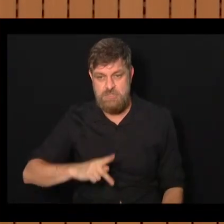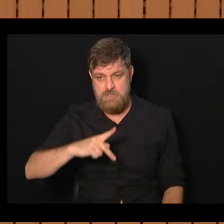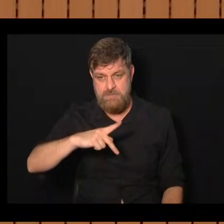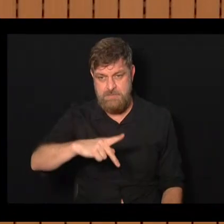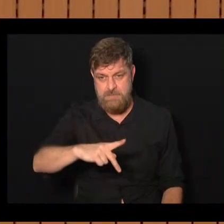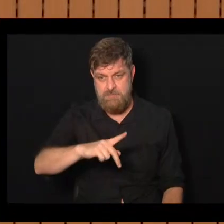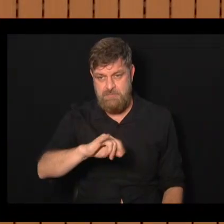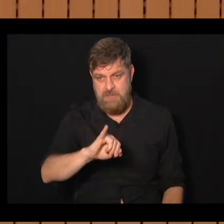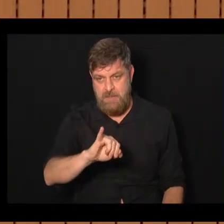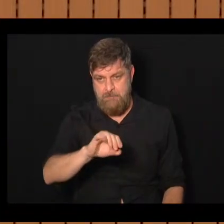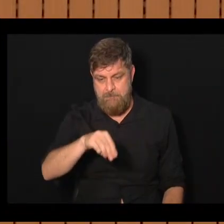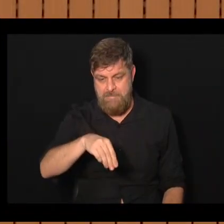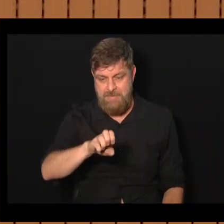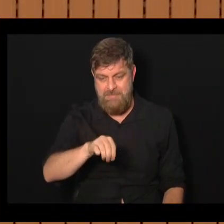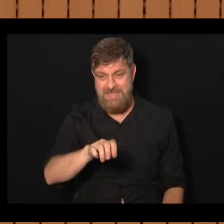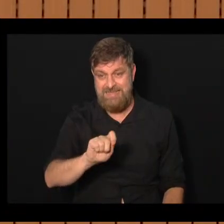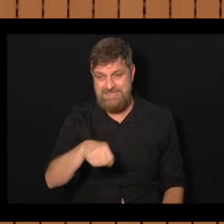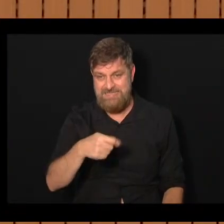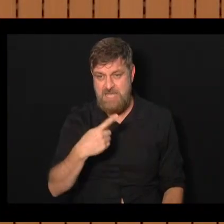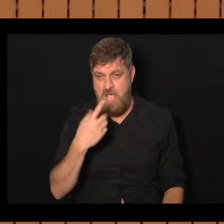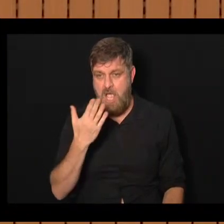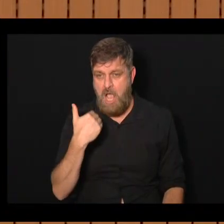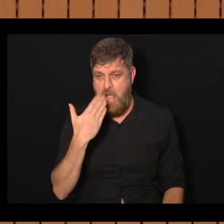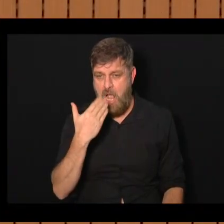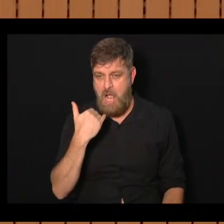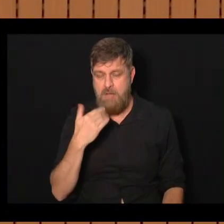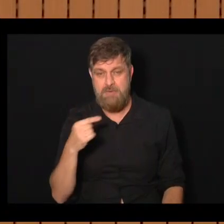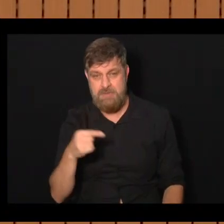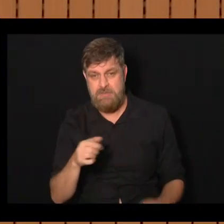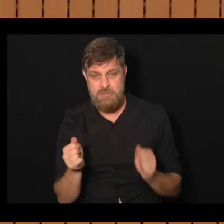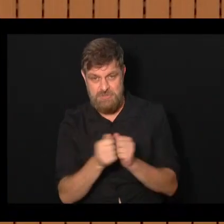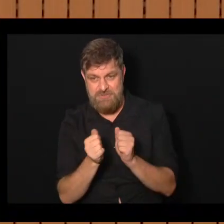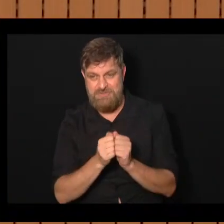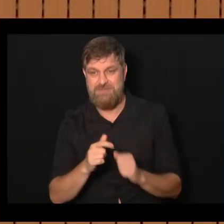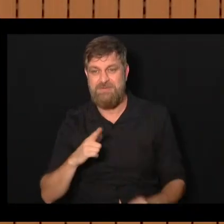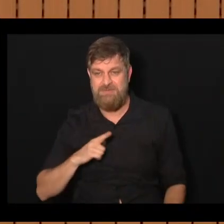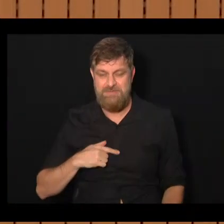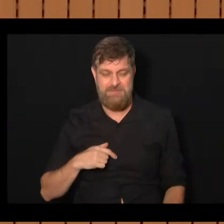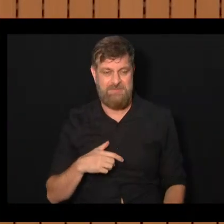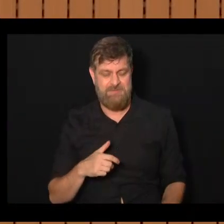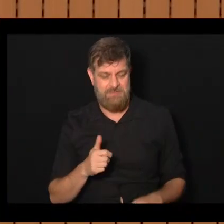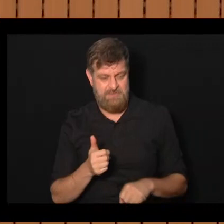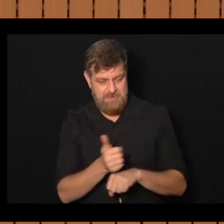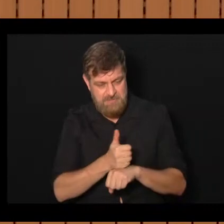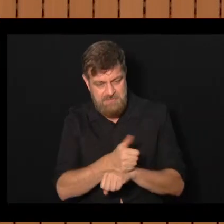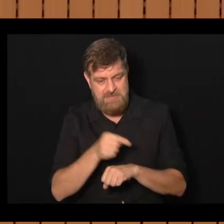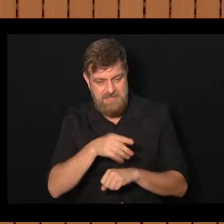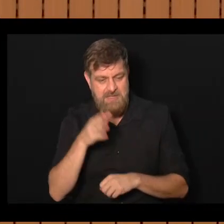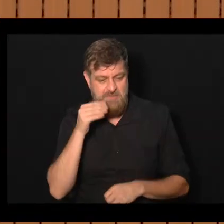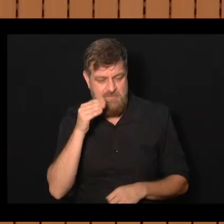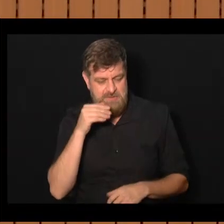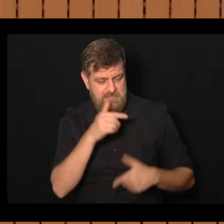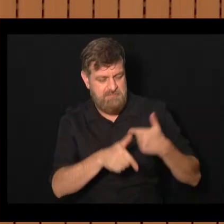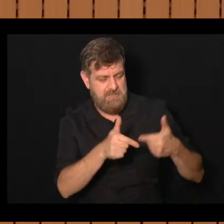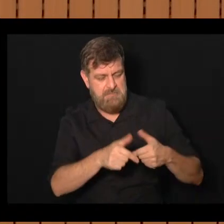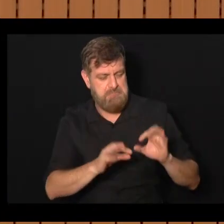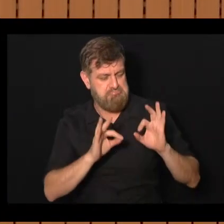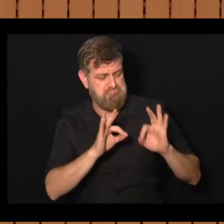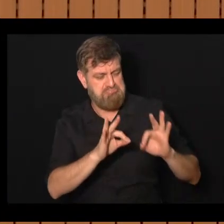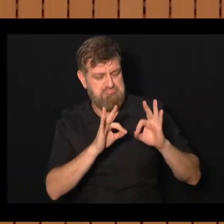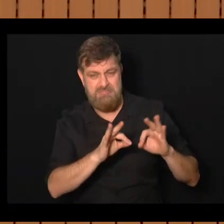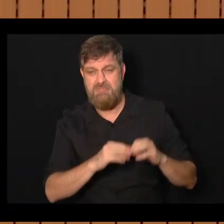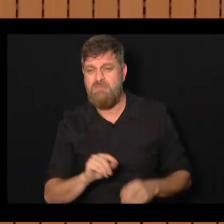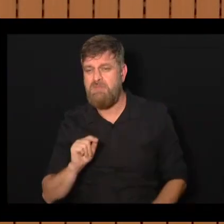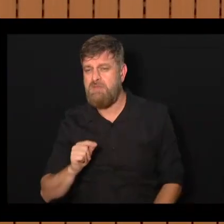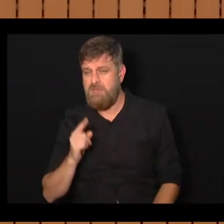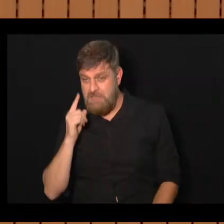demais procuradores que ali trabalham, e pude perceber realmente uma sede muito luxuosa. Mas quem